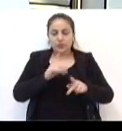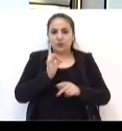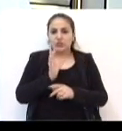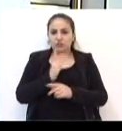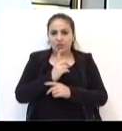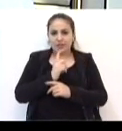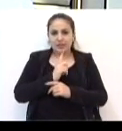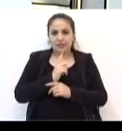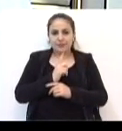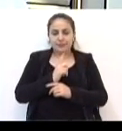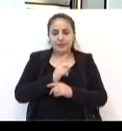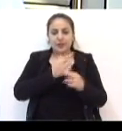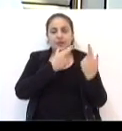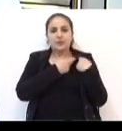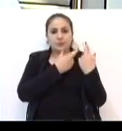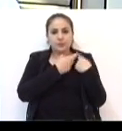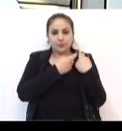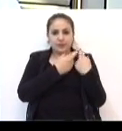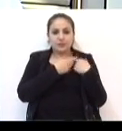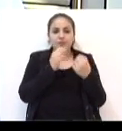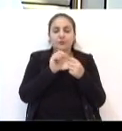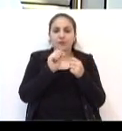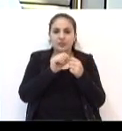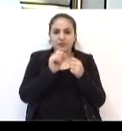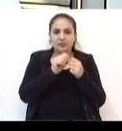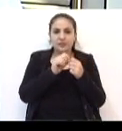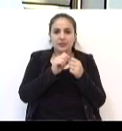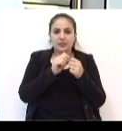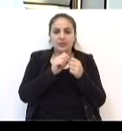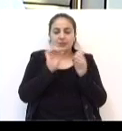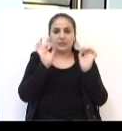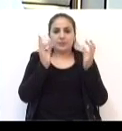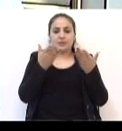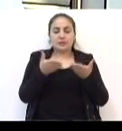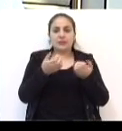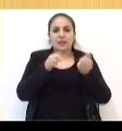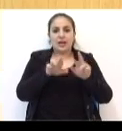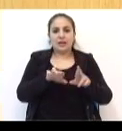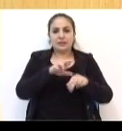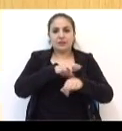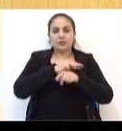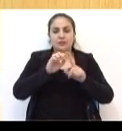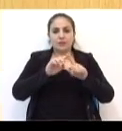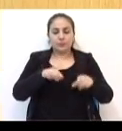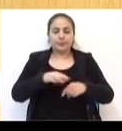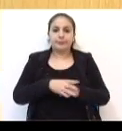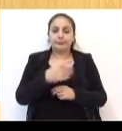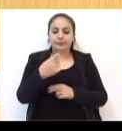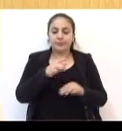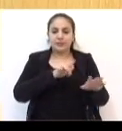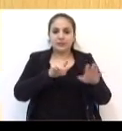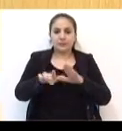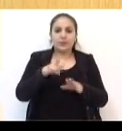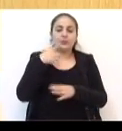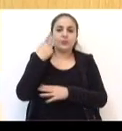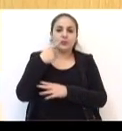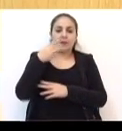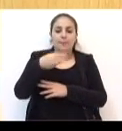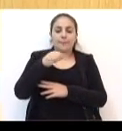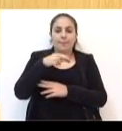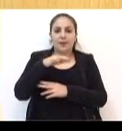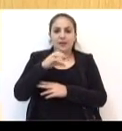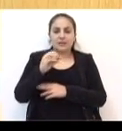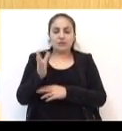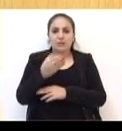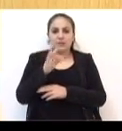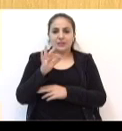a responsabilidade de fazê-lo, em especial na área da segurança pública. Nesta semana, o vereador Márcio Tassi utilizou